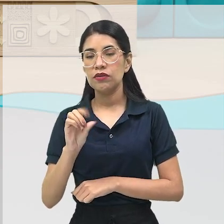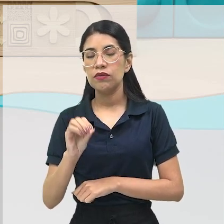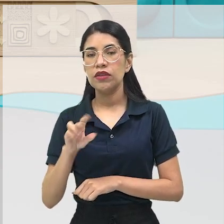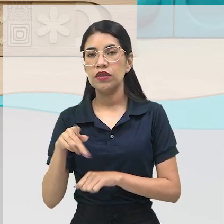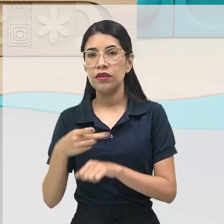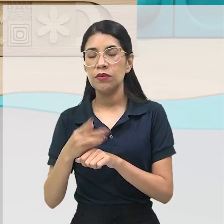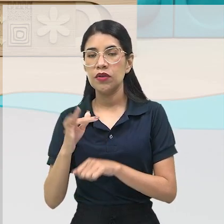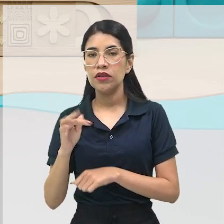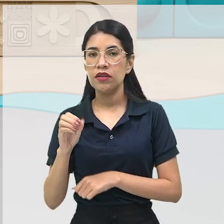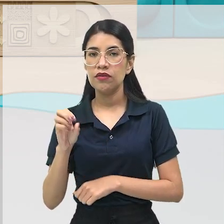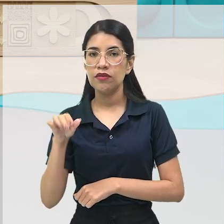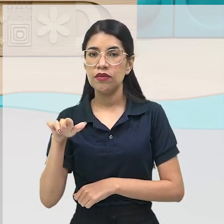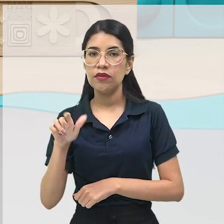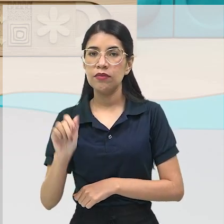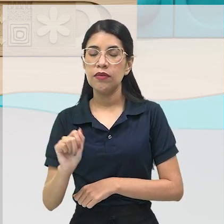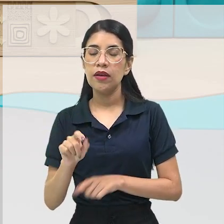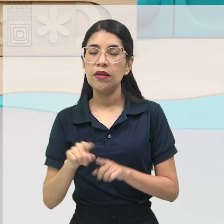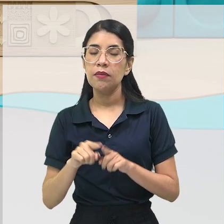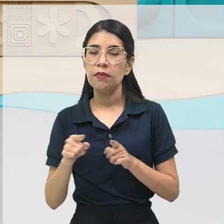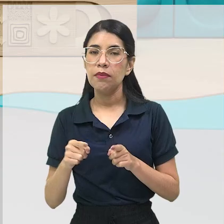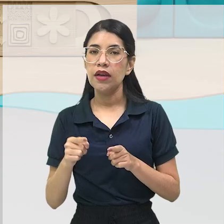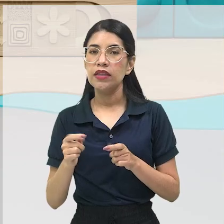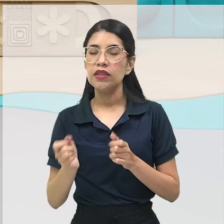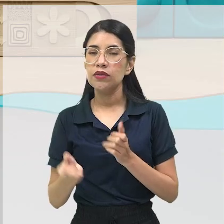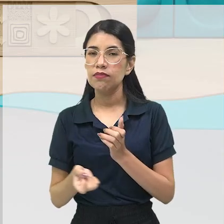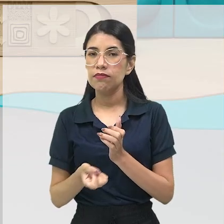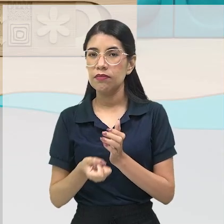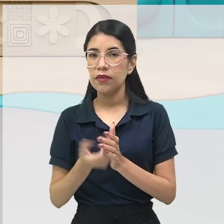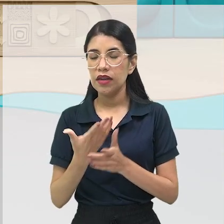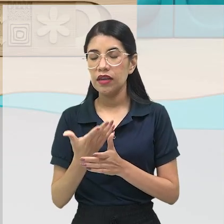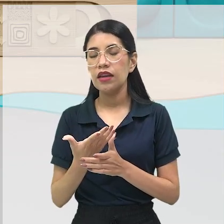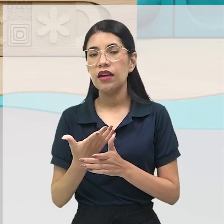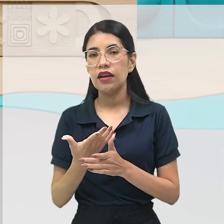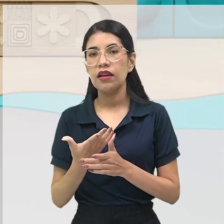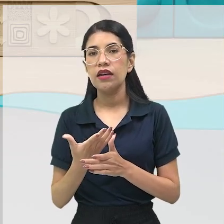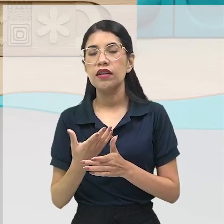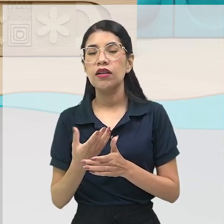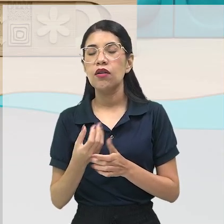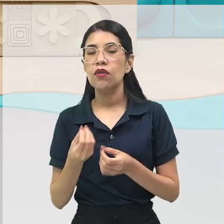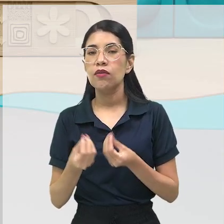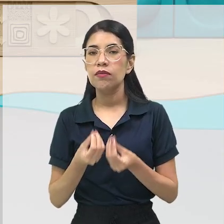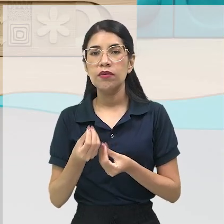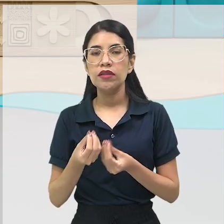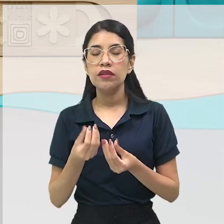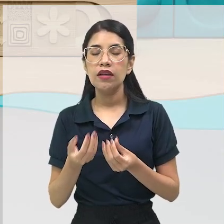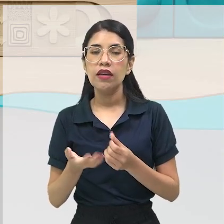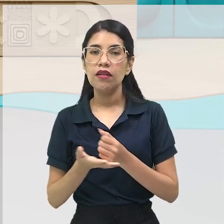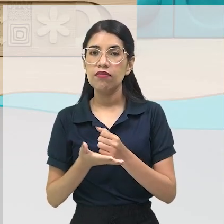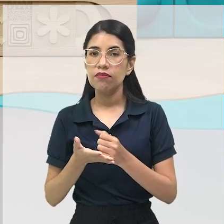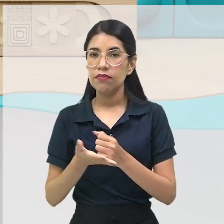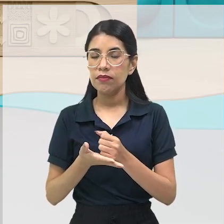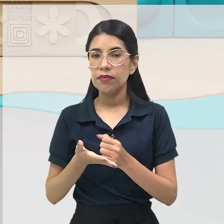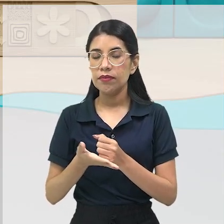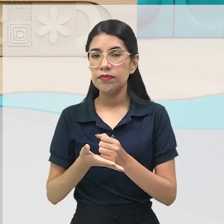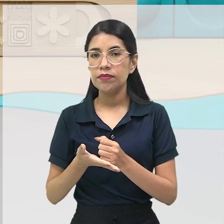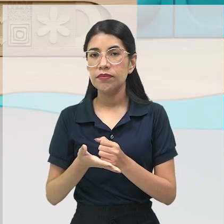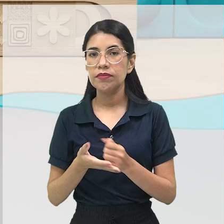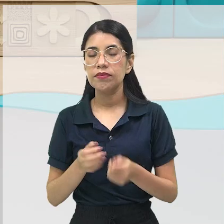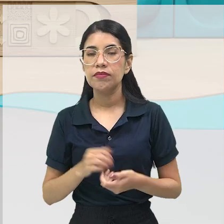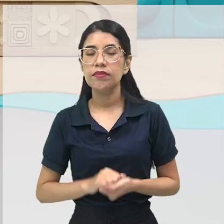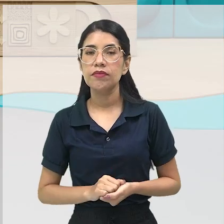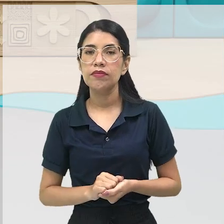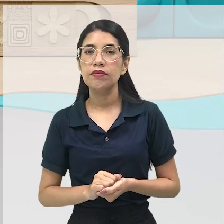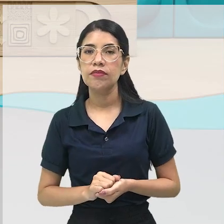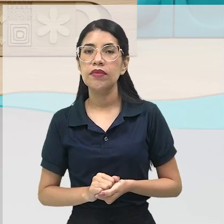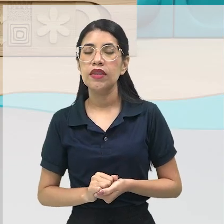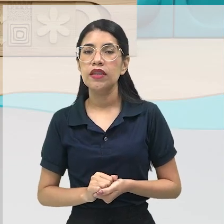forma. Mas, na hora de criar algo, a gente começa pela base, que seria a forma. Afinal,